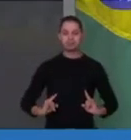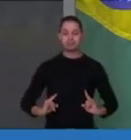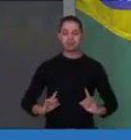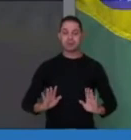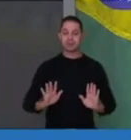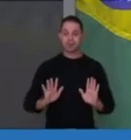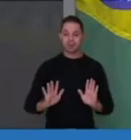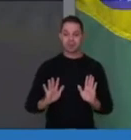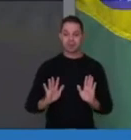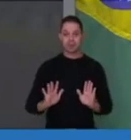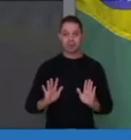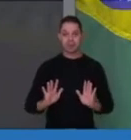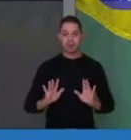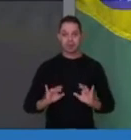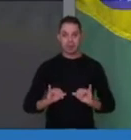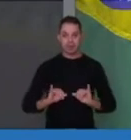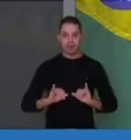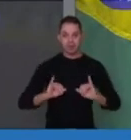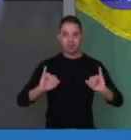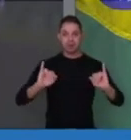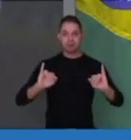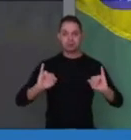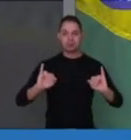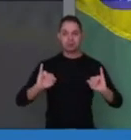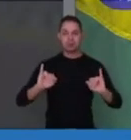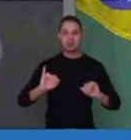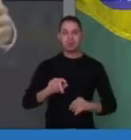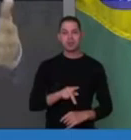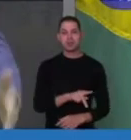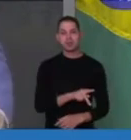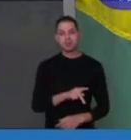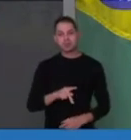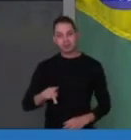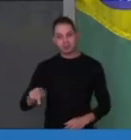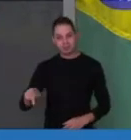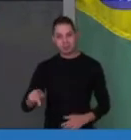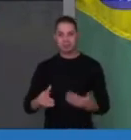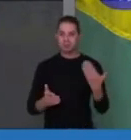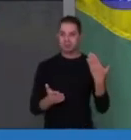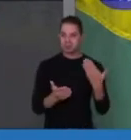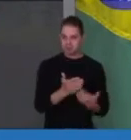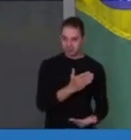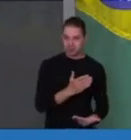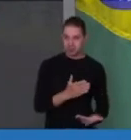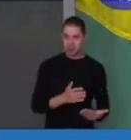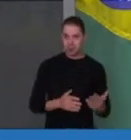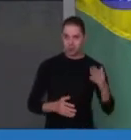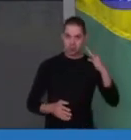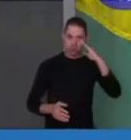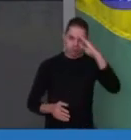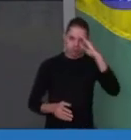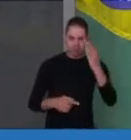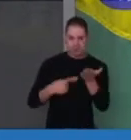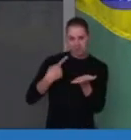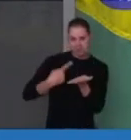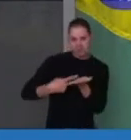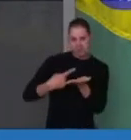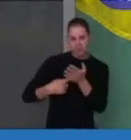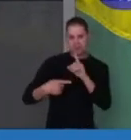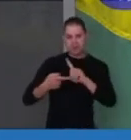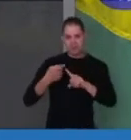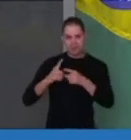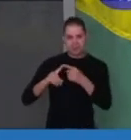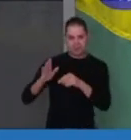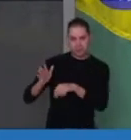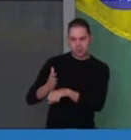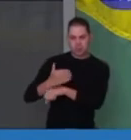daí eu dizer que o presidente que perdeu a eleição arquitetou um golpe